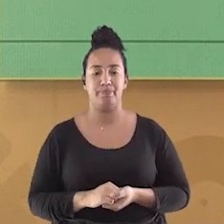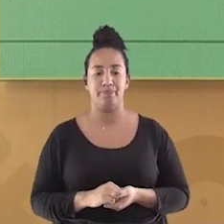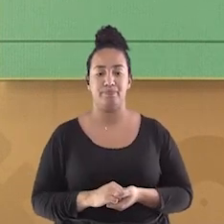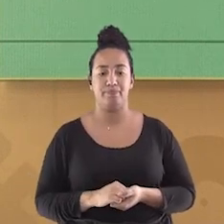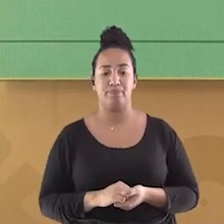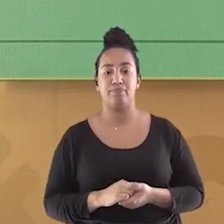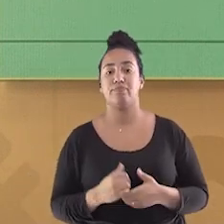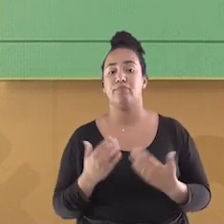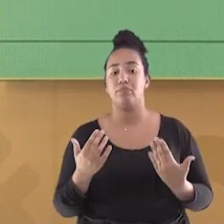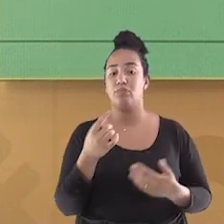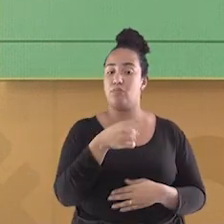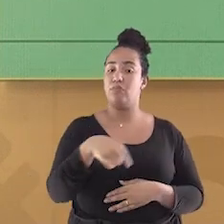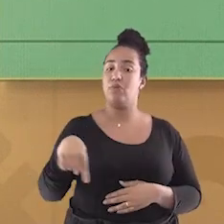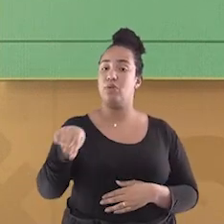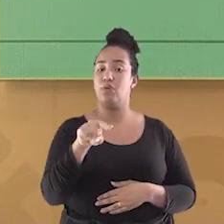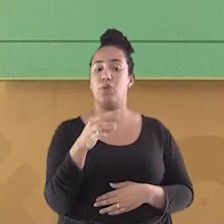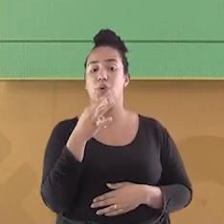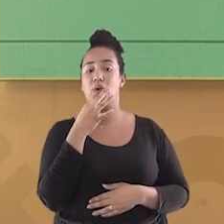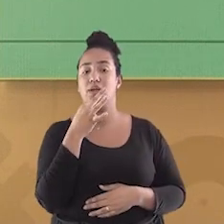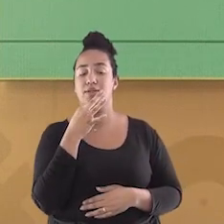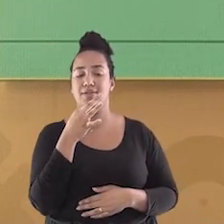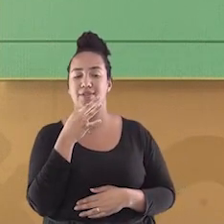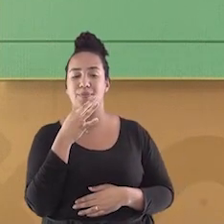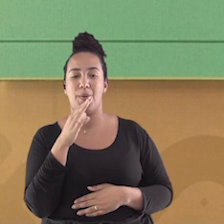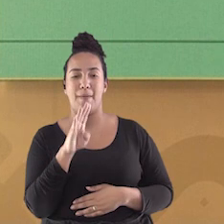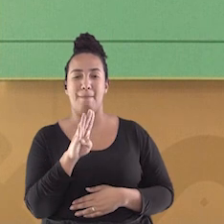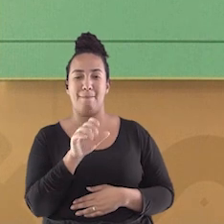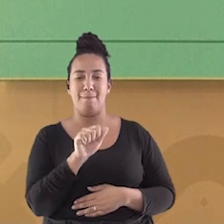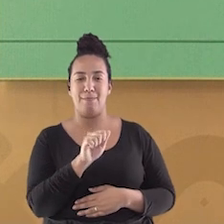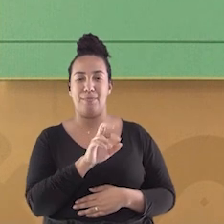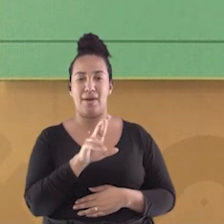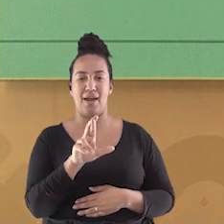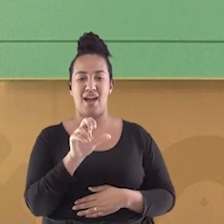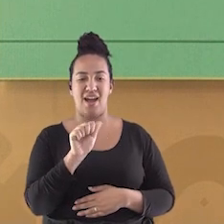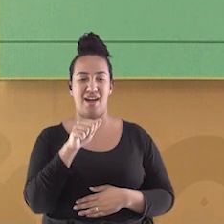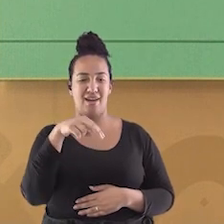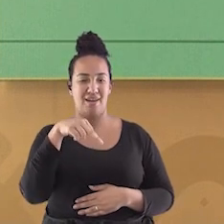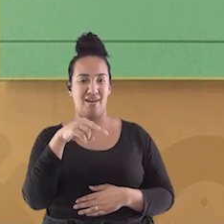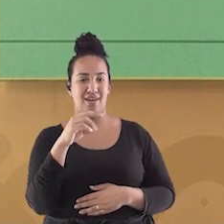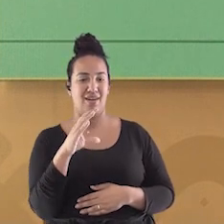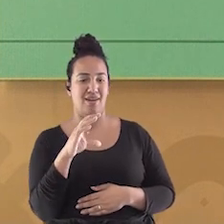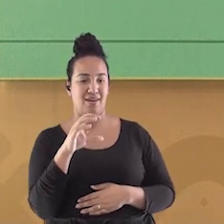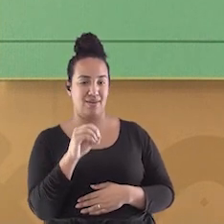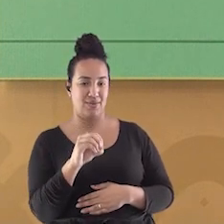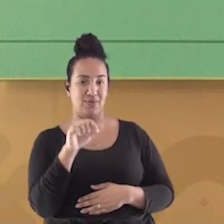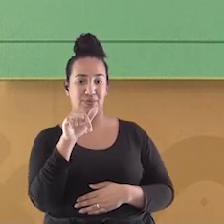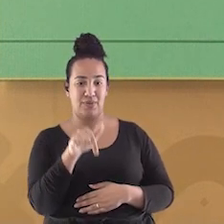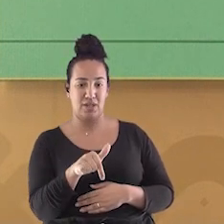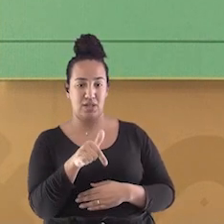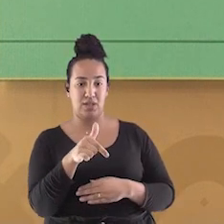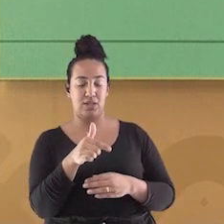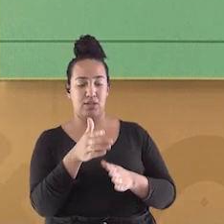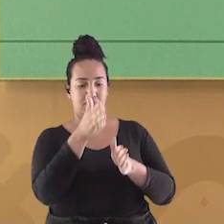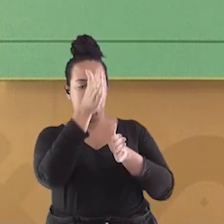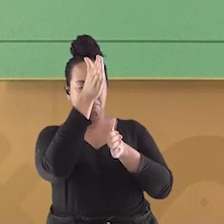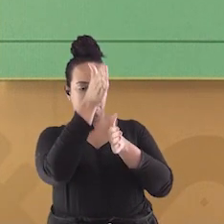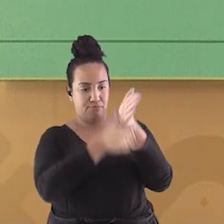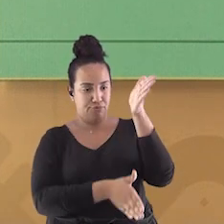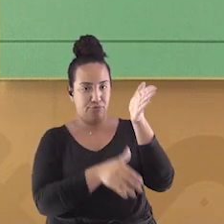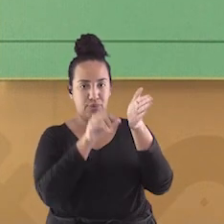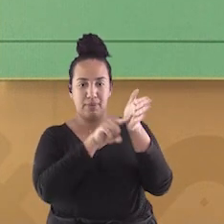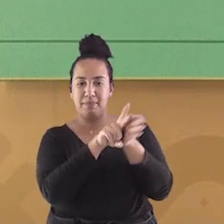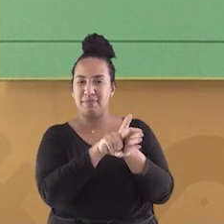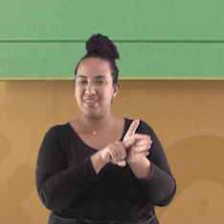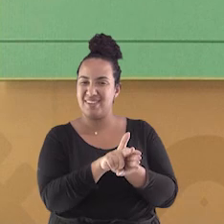que popularmente conhecemos como barranco. Esse terreno foi cortado para fazer uma pesquisa, onde